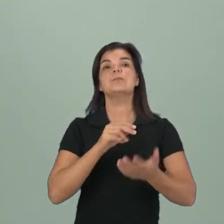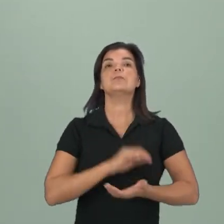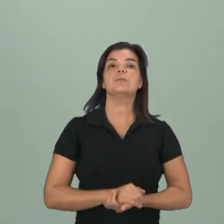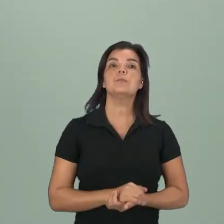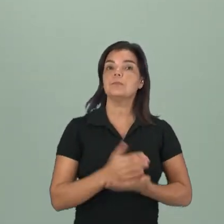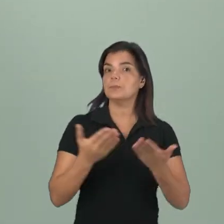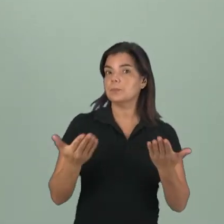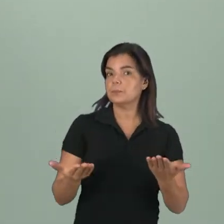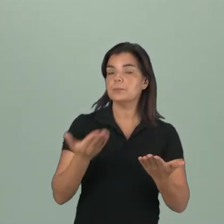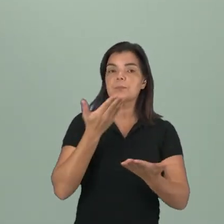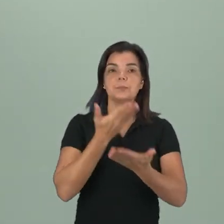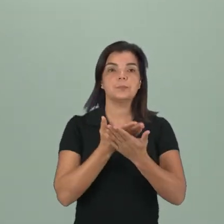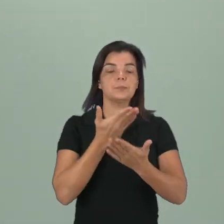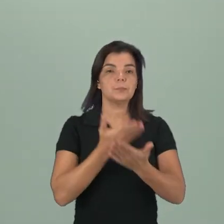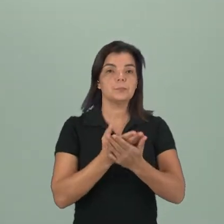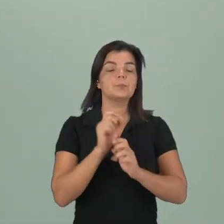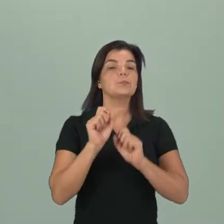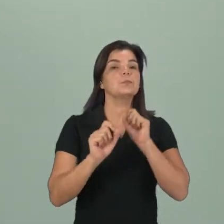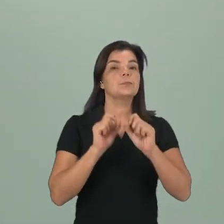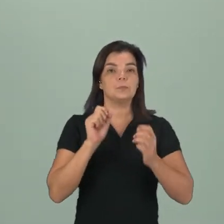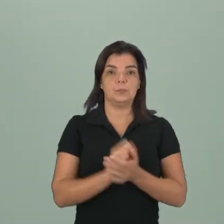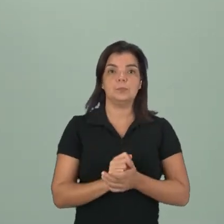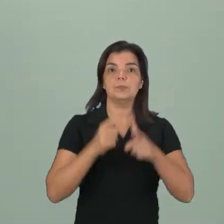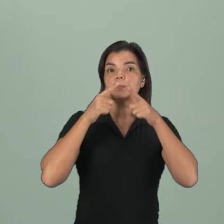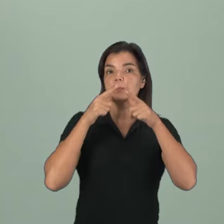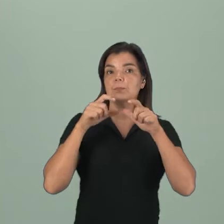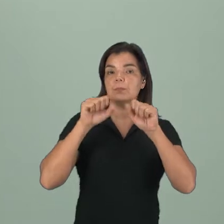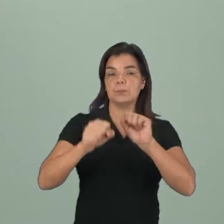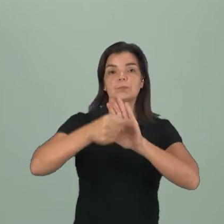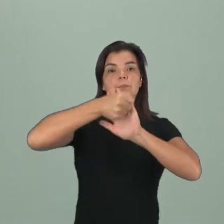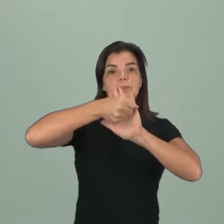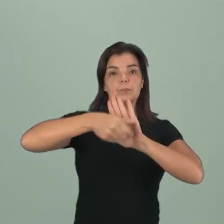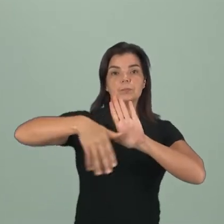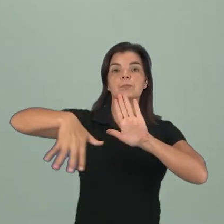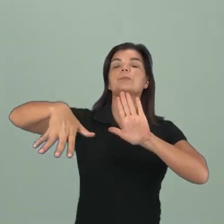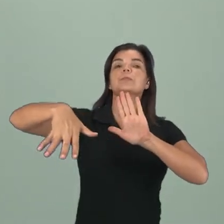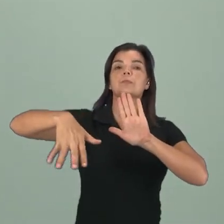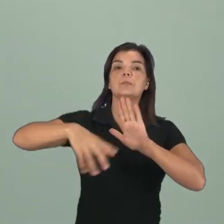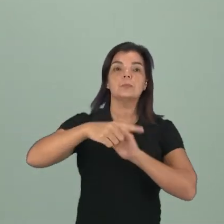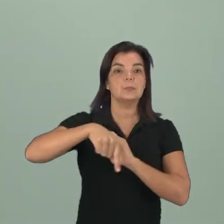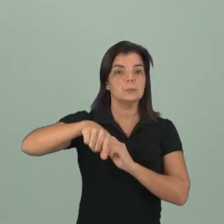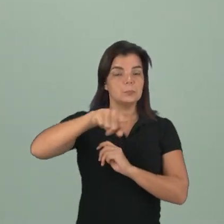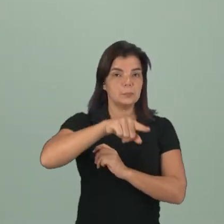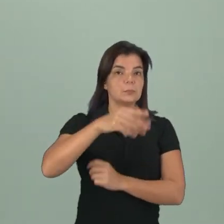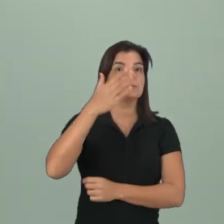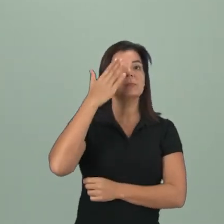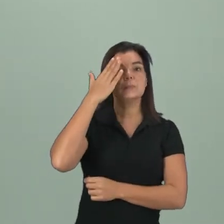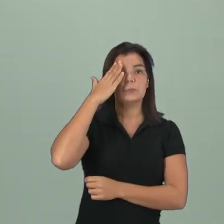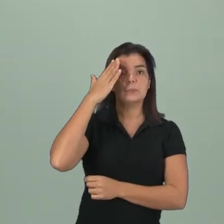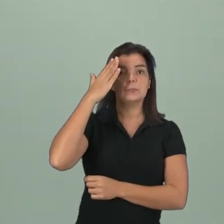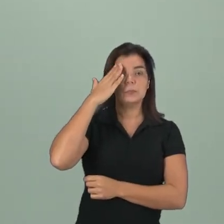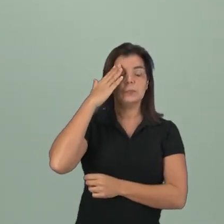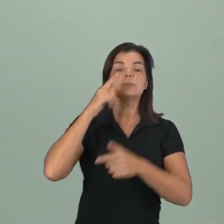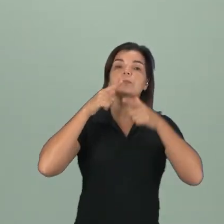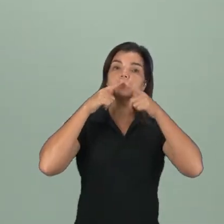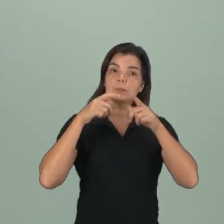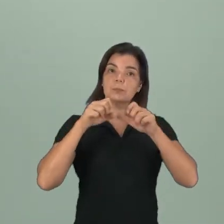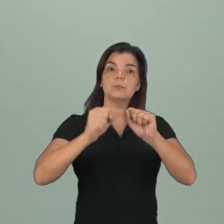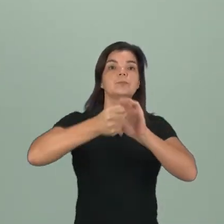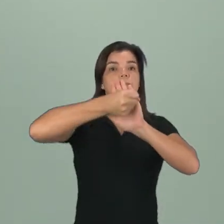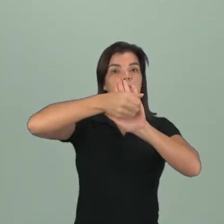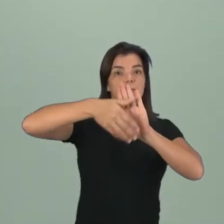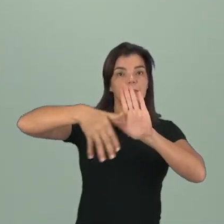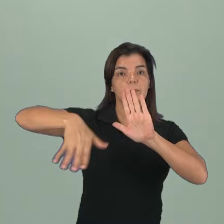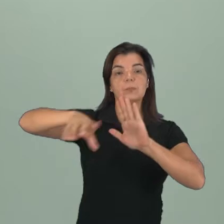conotativo. Hoje nós vamos falar sobre figuras de linguagem. E para que você entenda figuras de